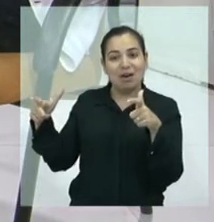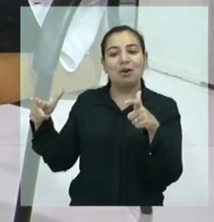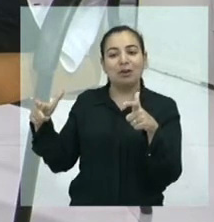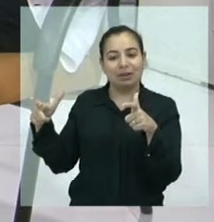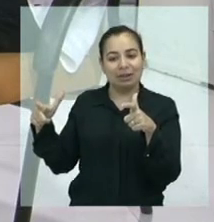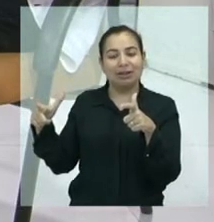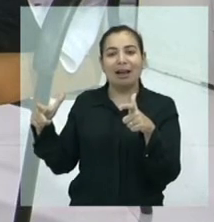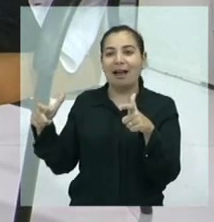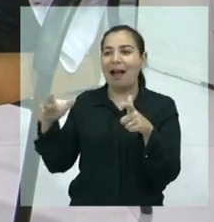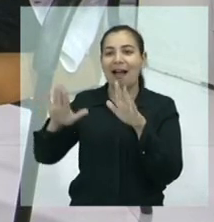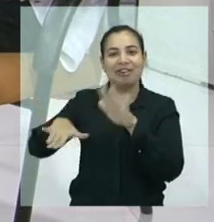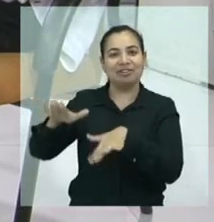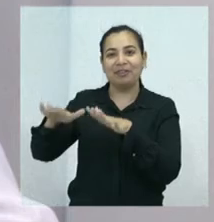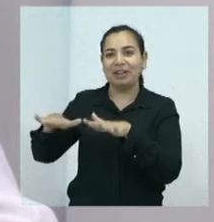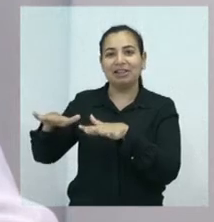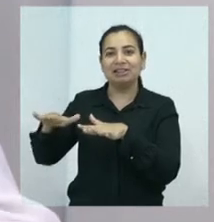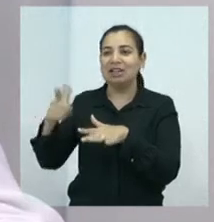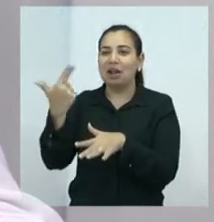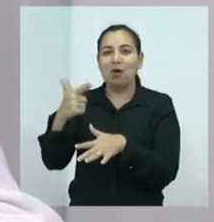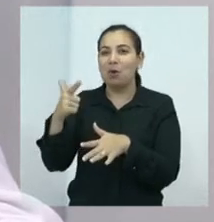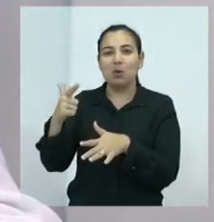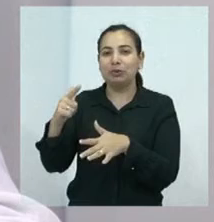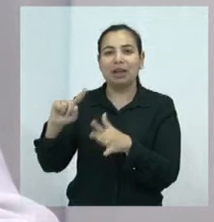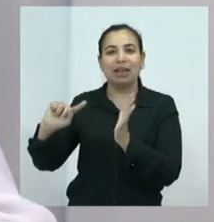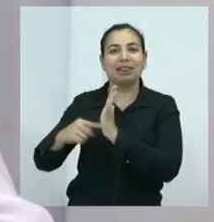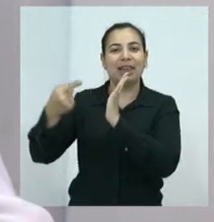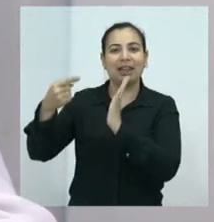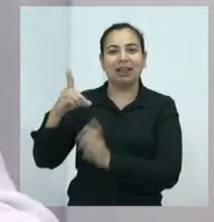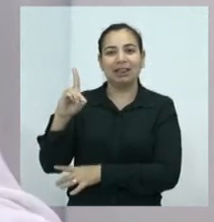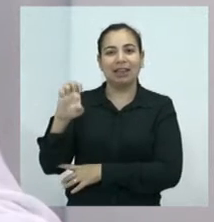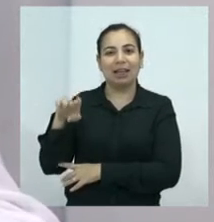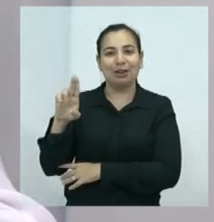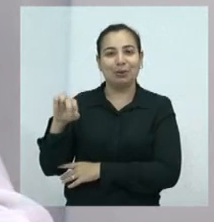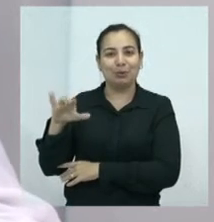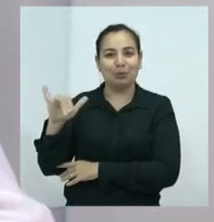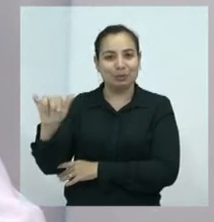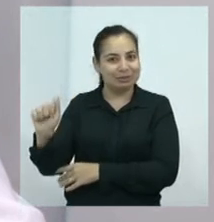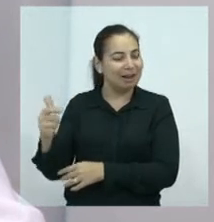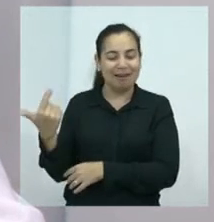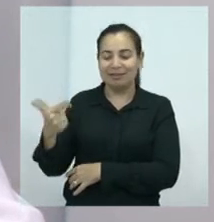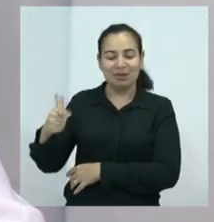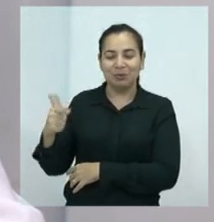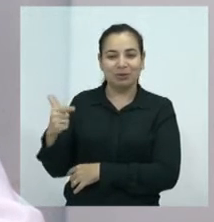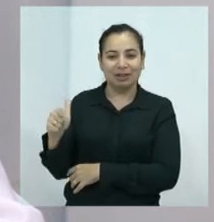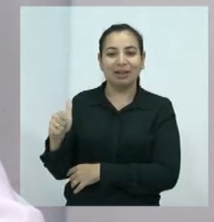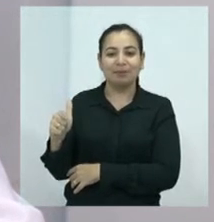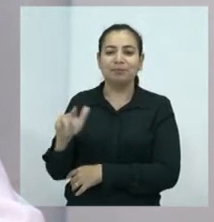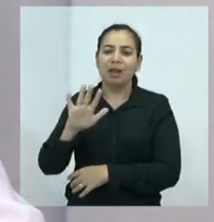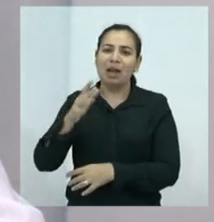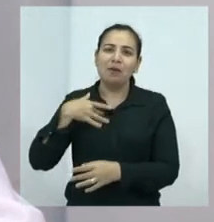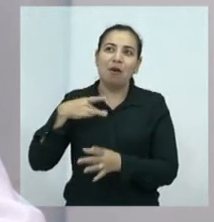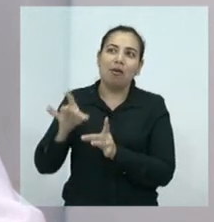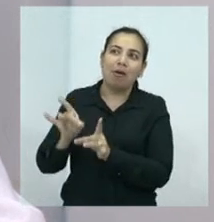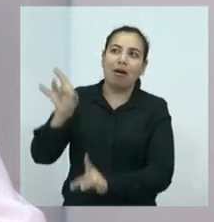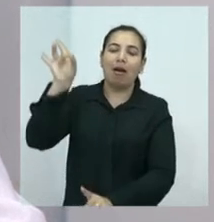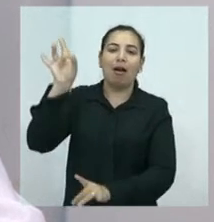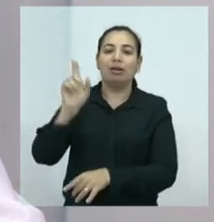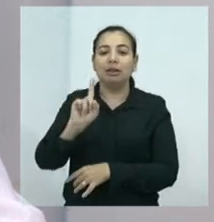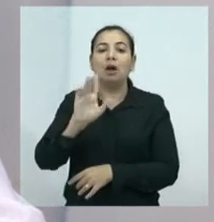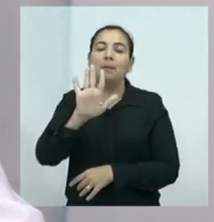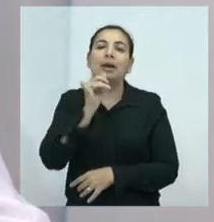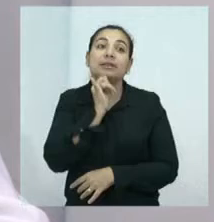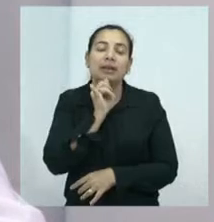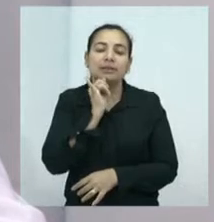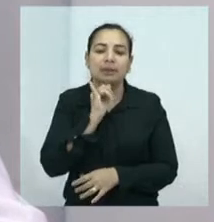a ser notificado. Nós vamos citar aqui vários exemplos aqui, não vou me alongar muito, mas a gente pode citar, por